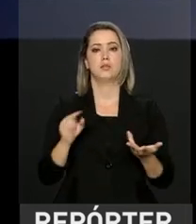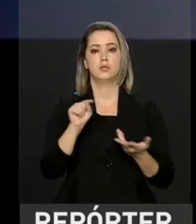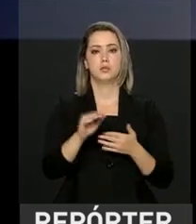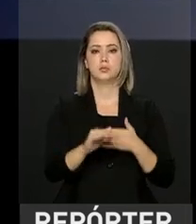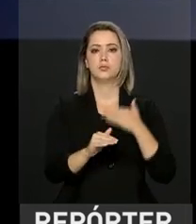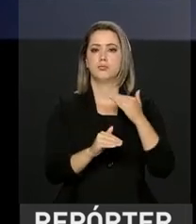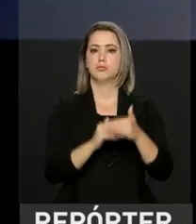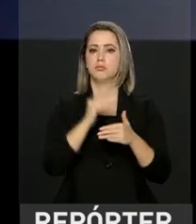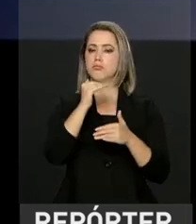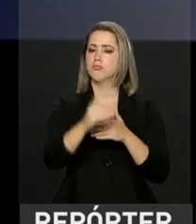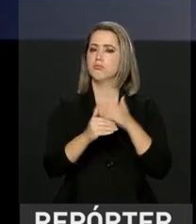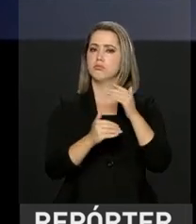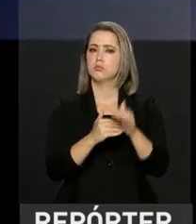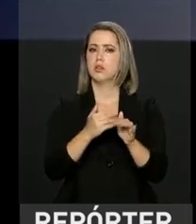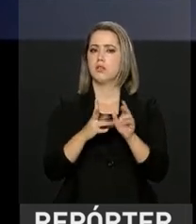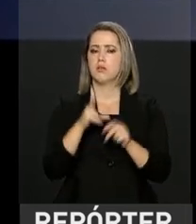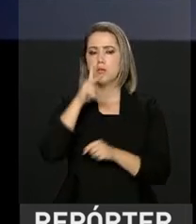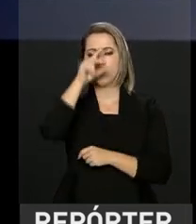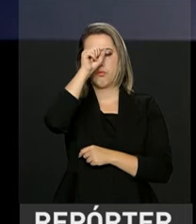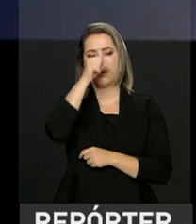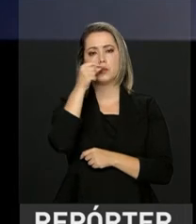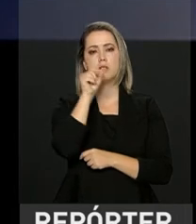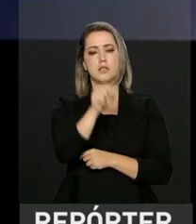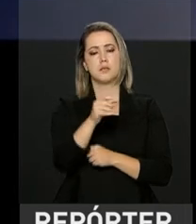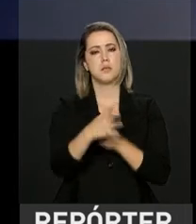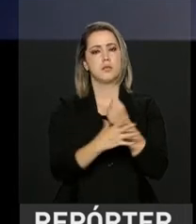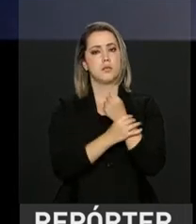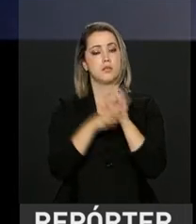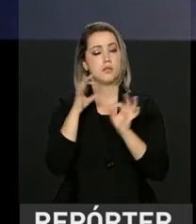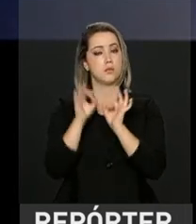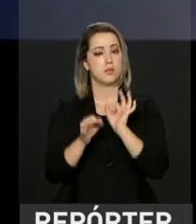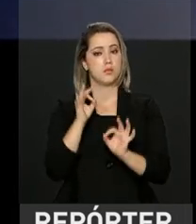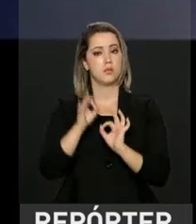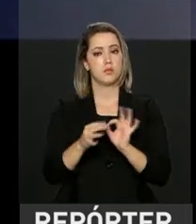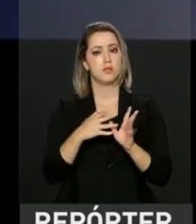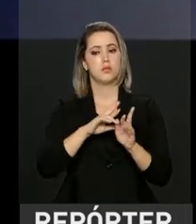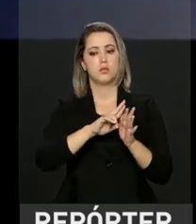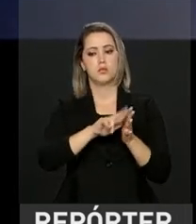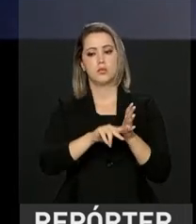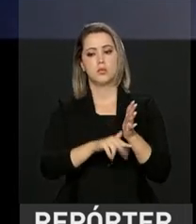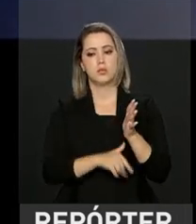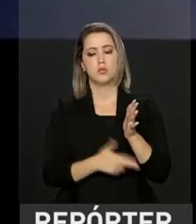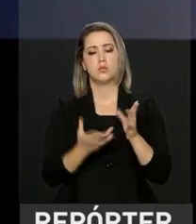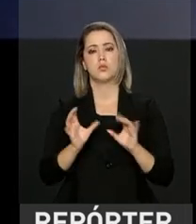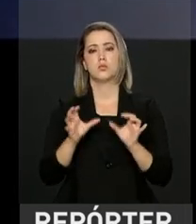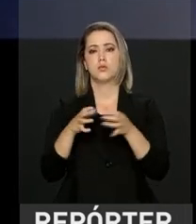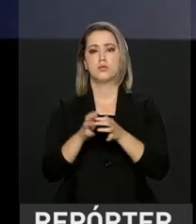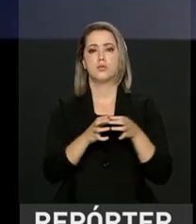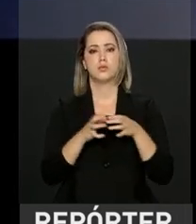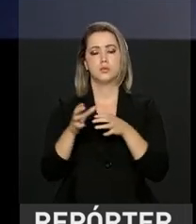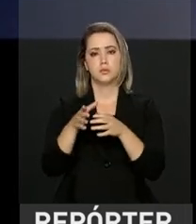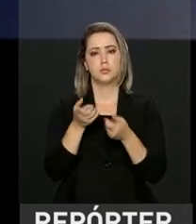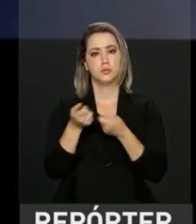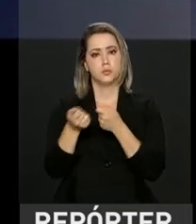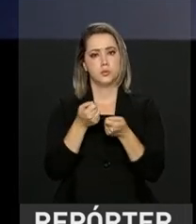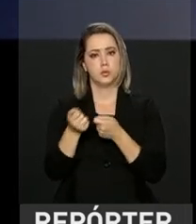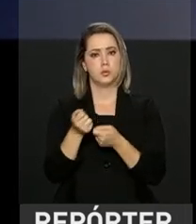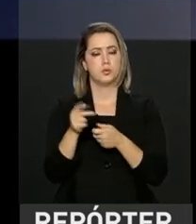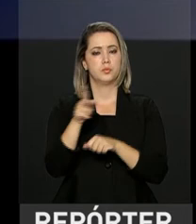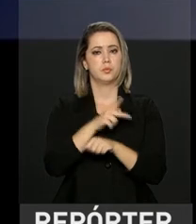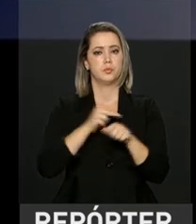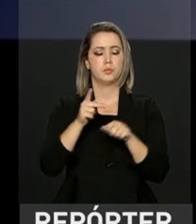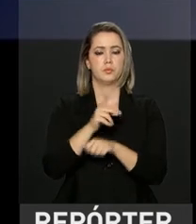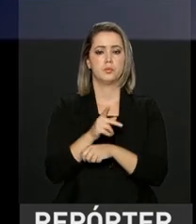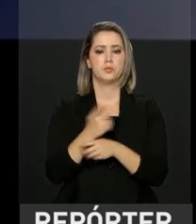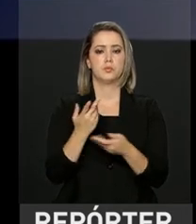crescimento eo fortalecimento da segurança jurídica nos diversos mercados regulados do país